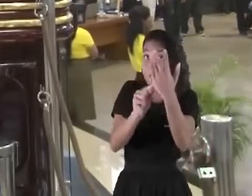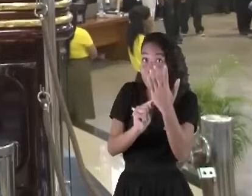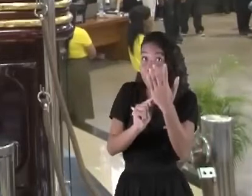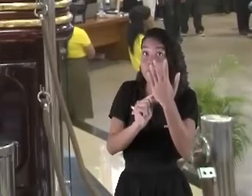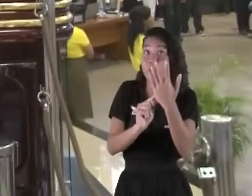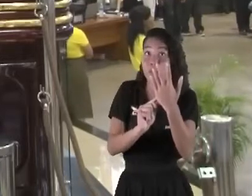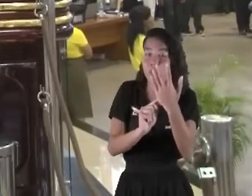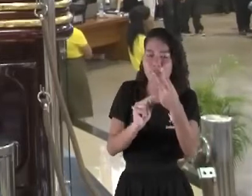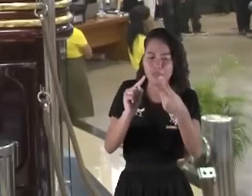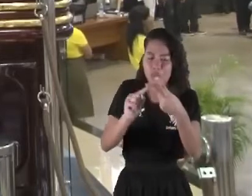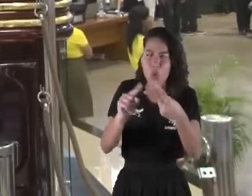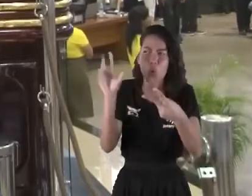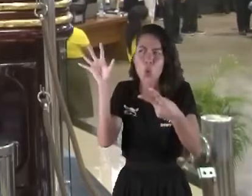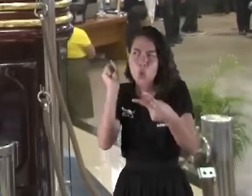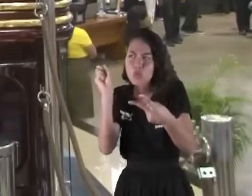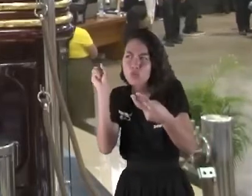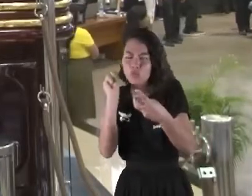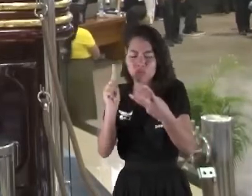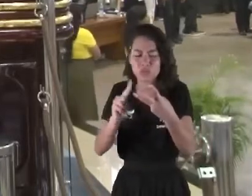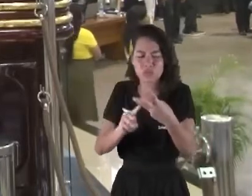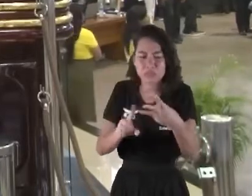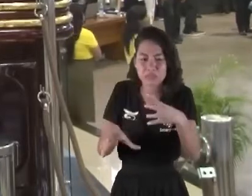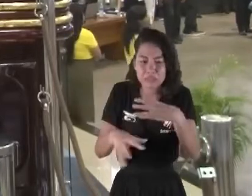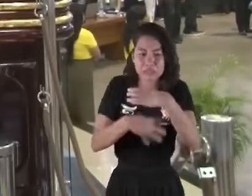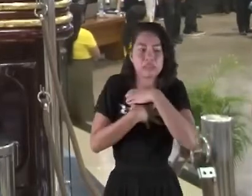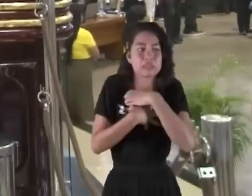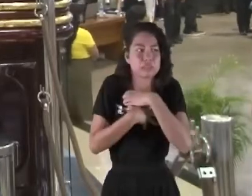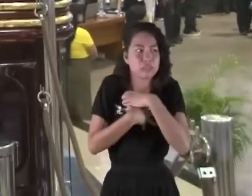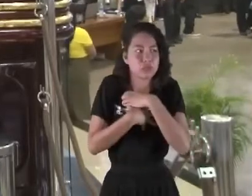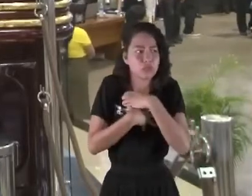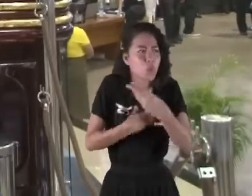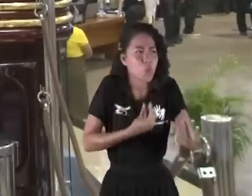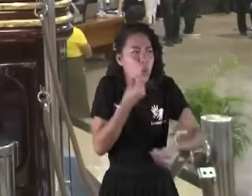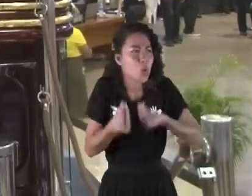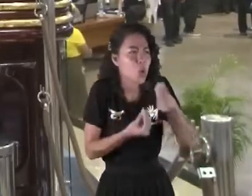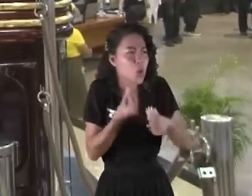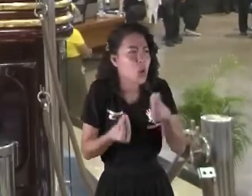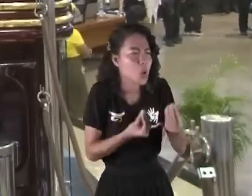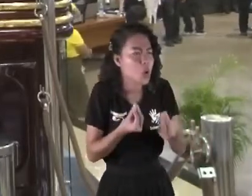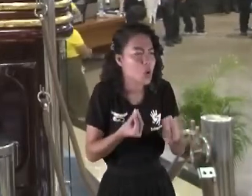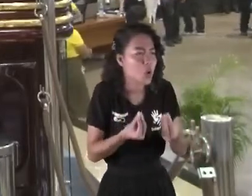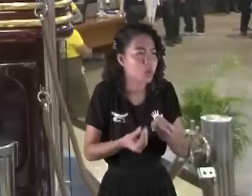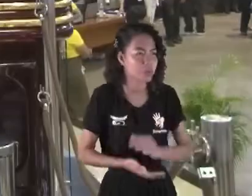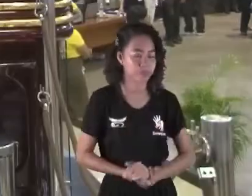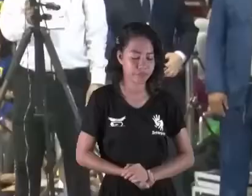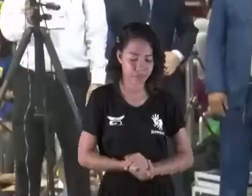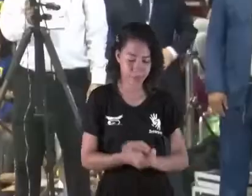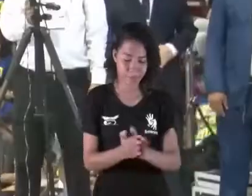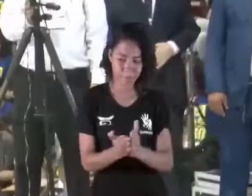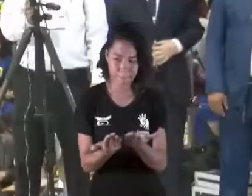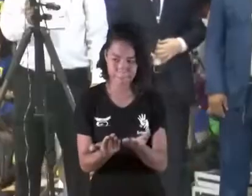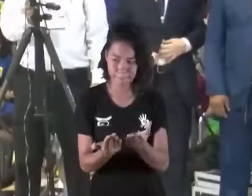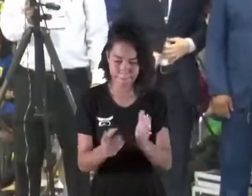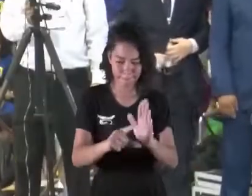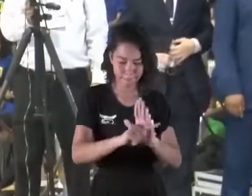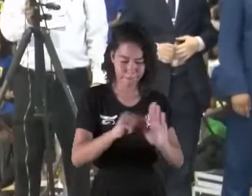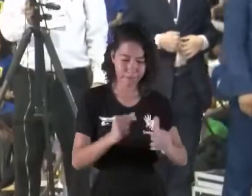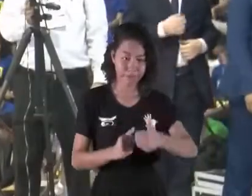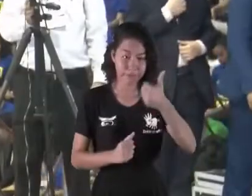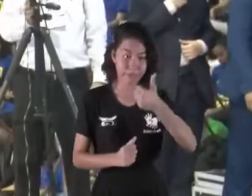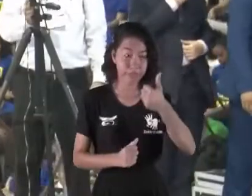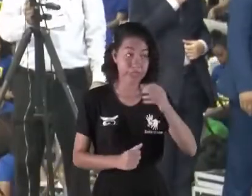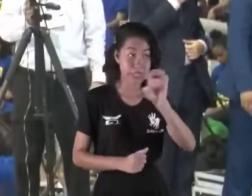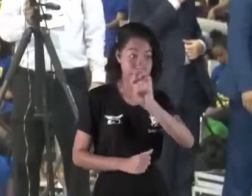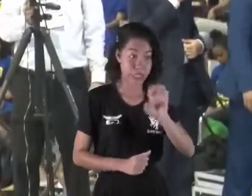ouviu e sentiu, lá vai. Verso 1, Ezequiel viu.